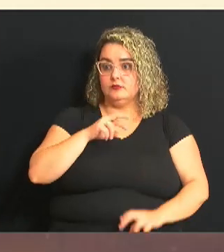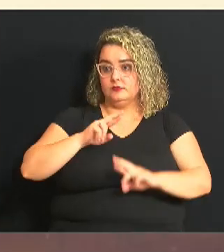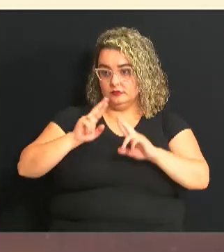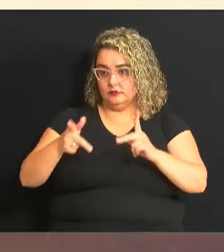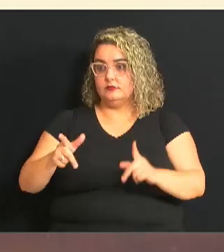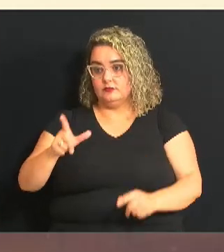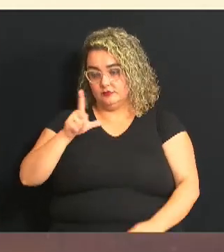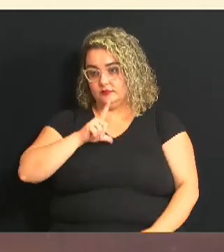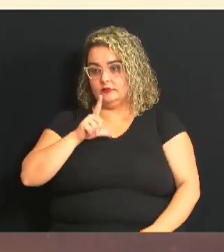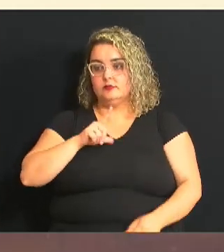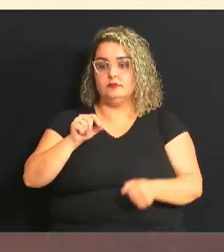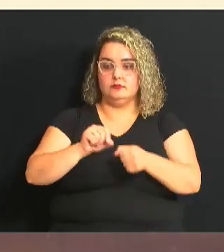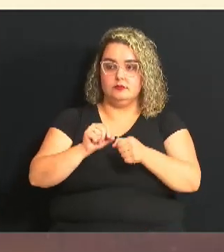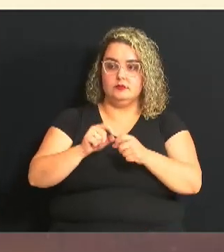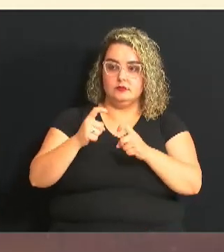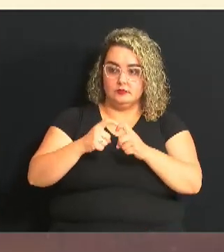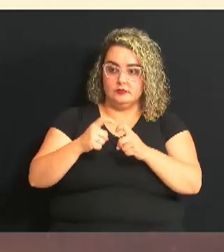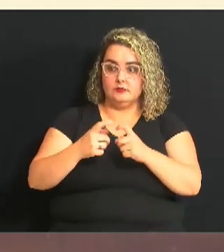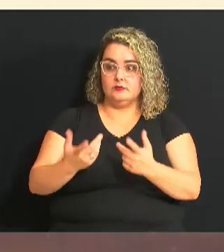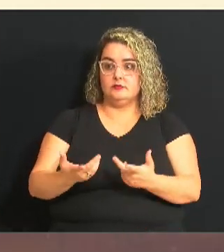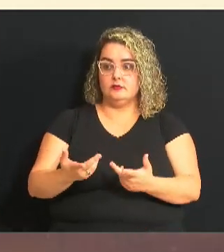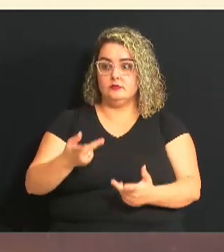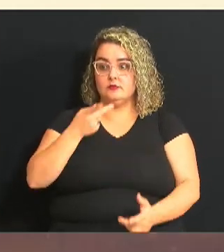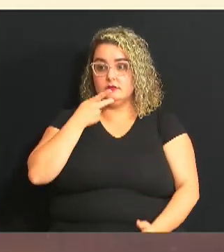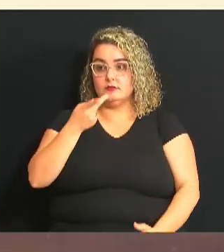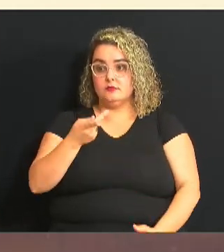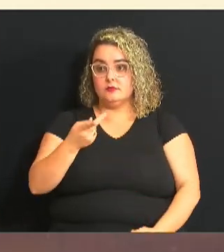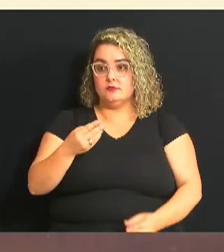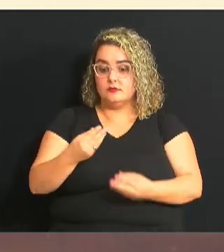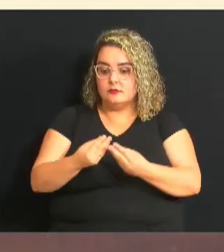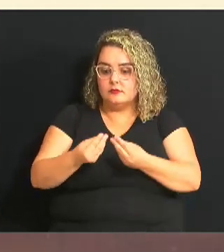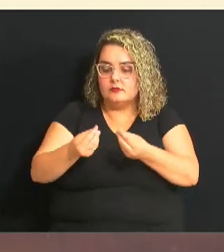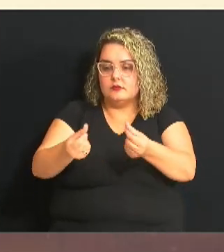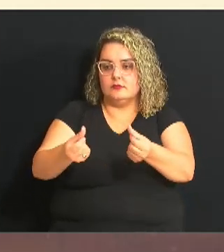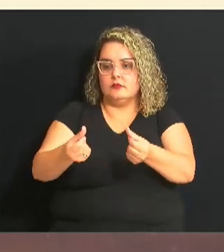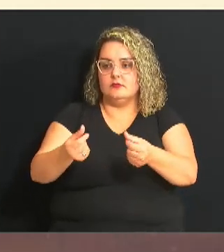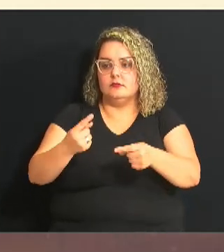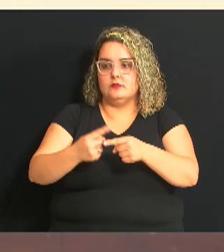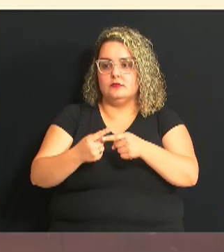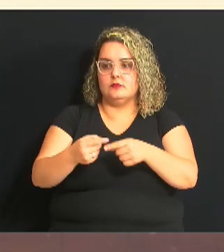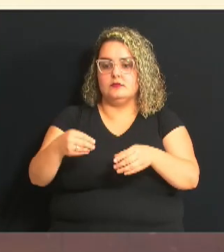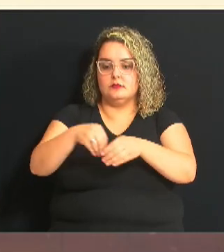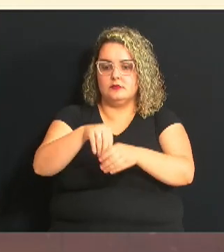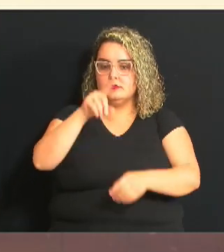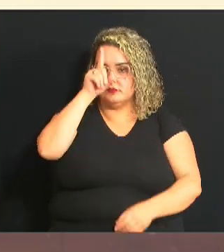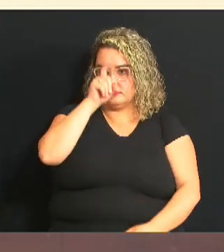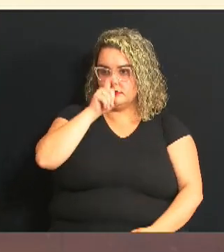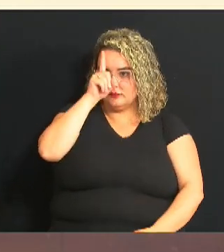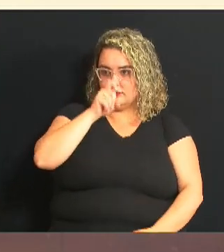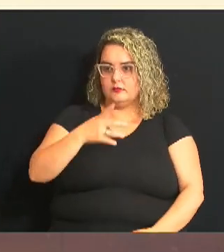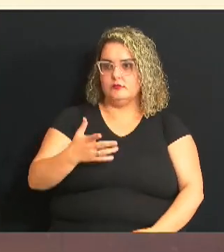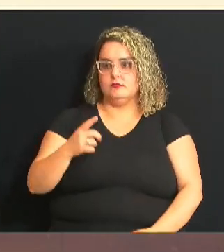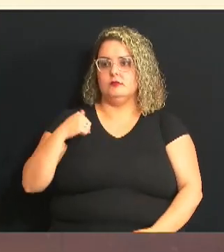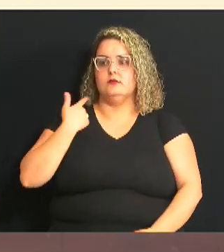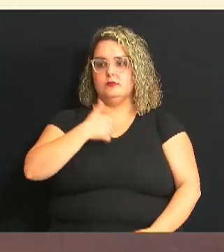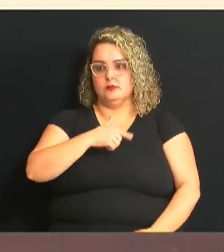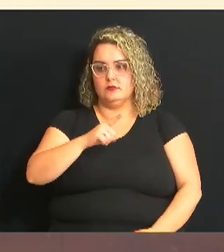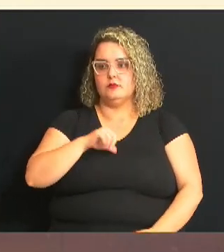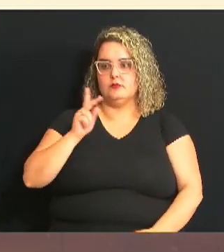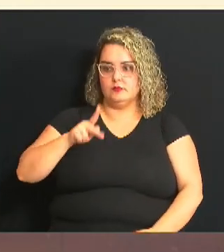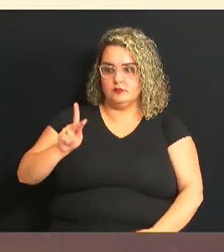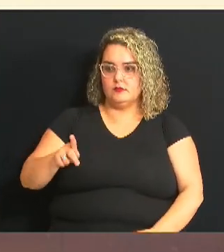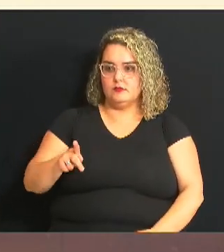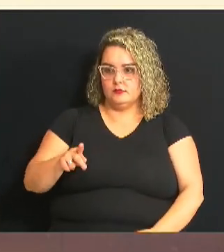feito medicina, eu falo que eu fui me qualificar, porque está dentro do hospital, e nós tivemos um professor, né, Mauro, lá